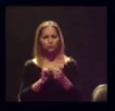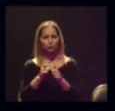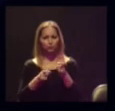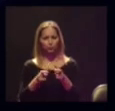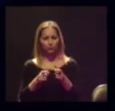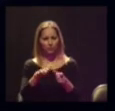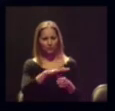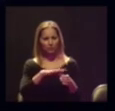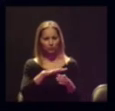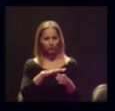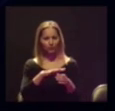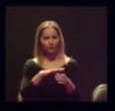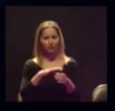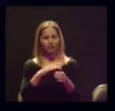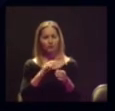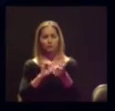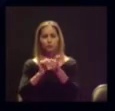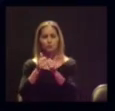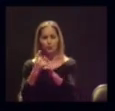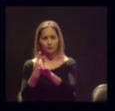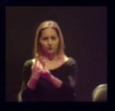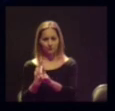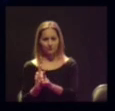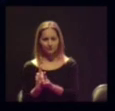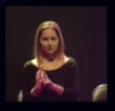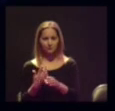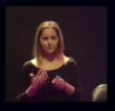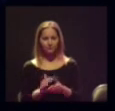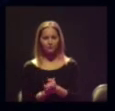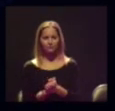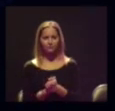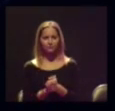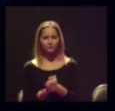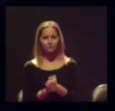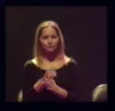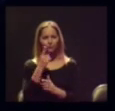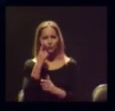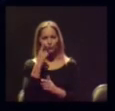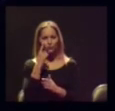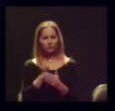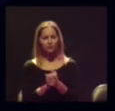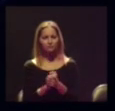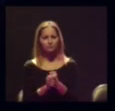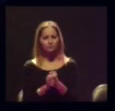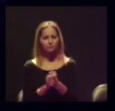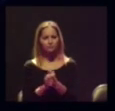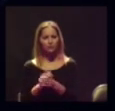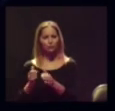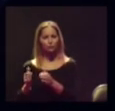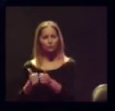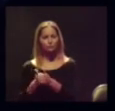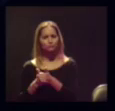mais variadas modalidades. Vamos então conhecer os cúmplices